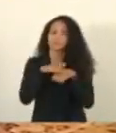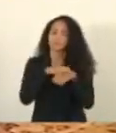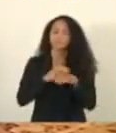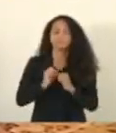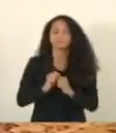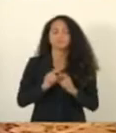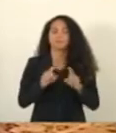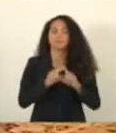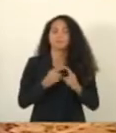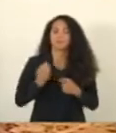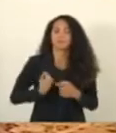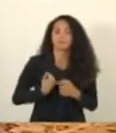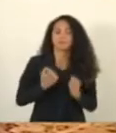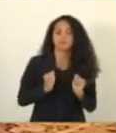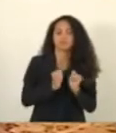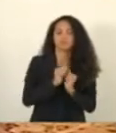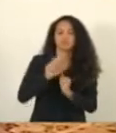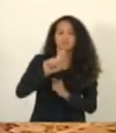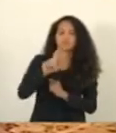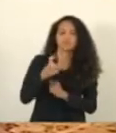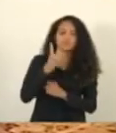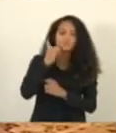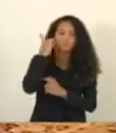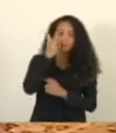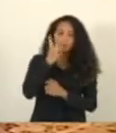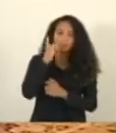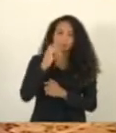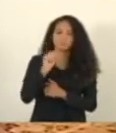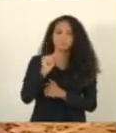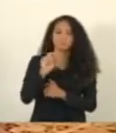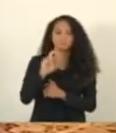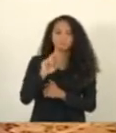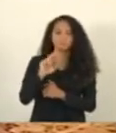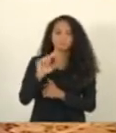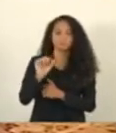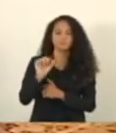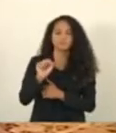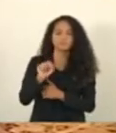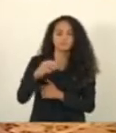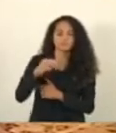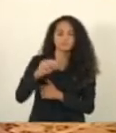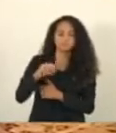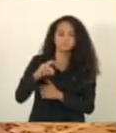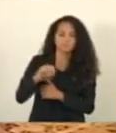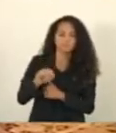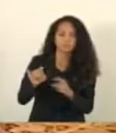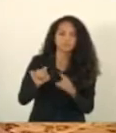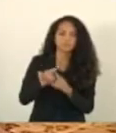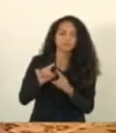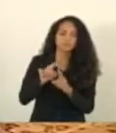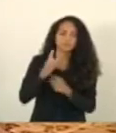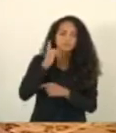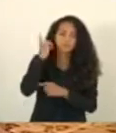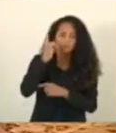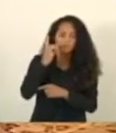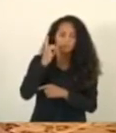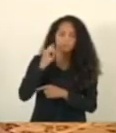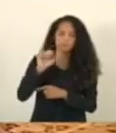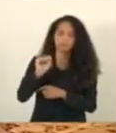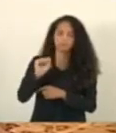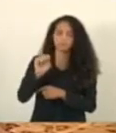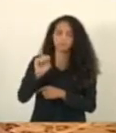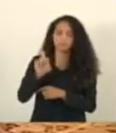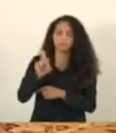o ex-deputado federal Carlos Manato e a deputada federal Soraya Manato, na casa